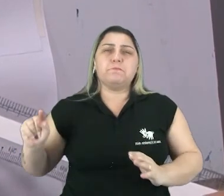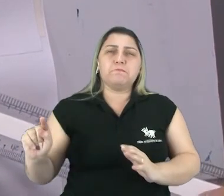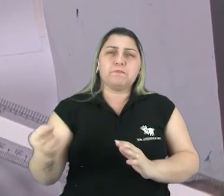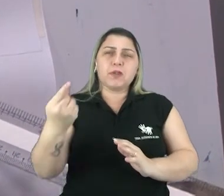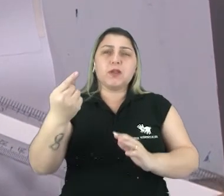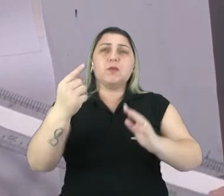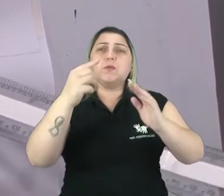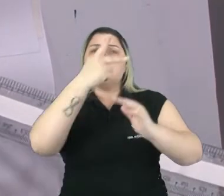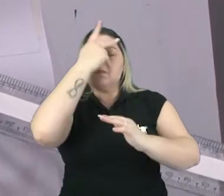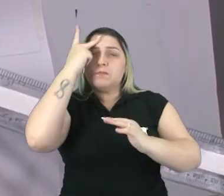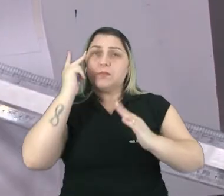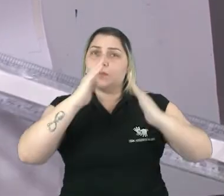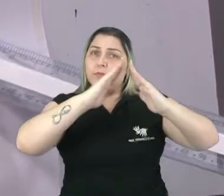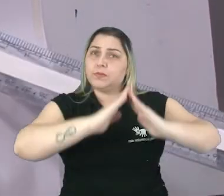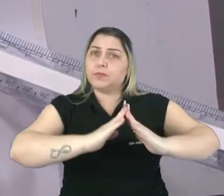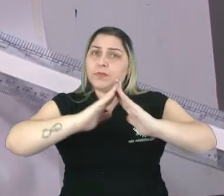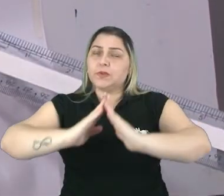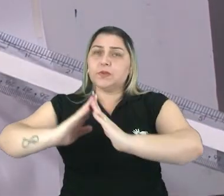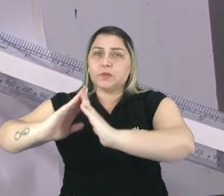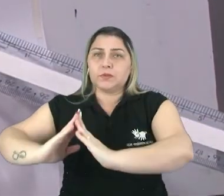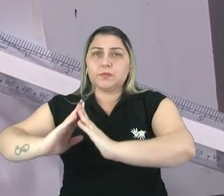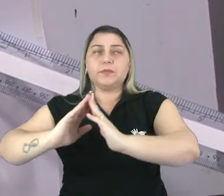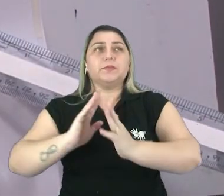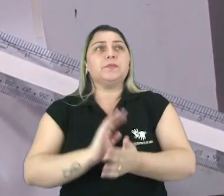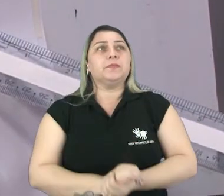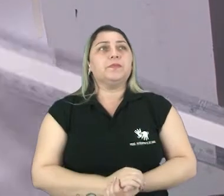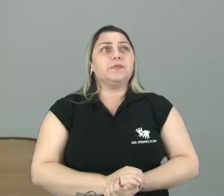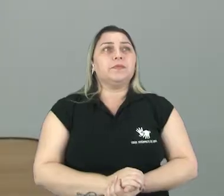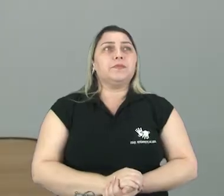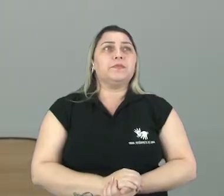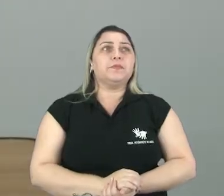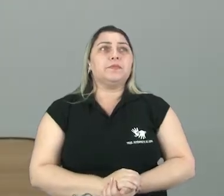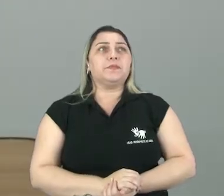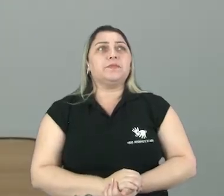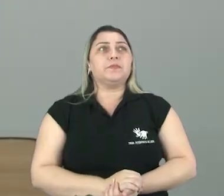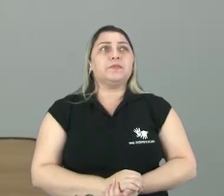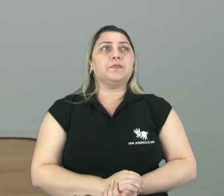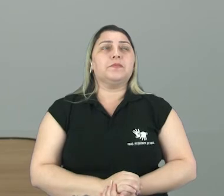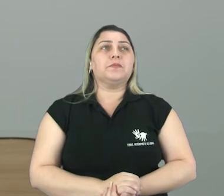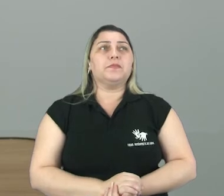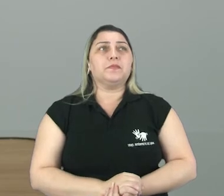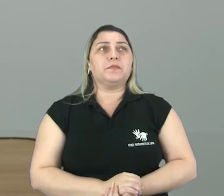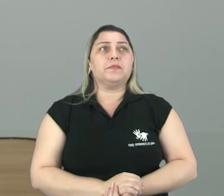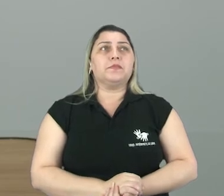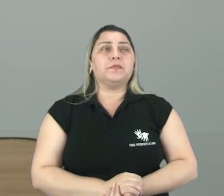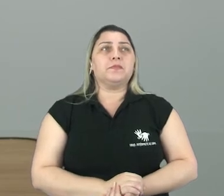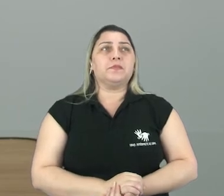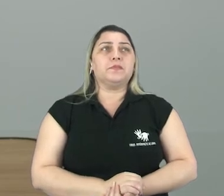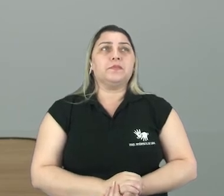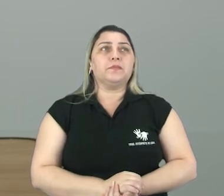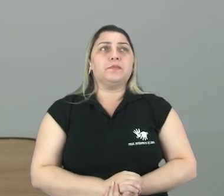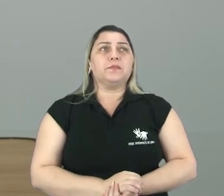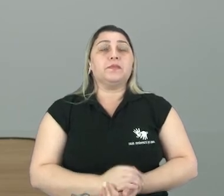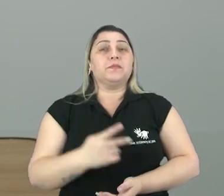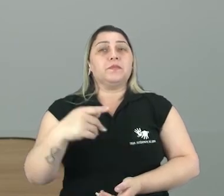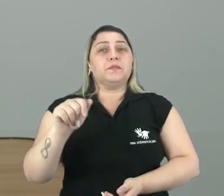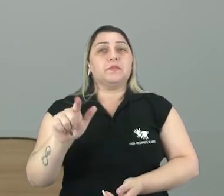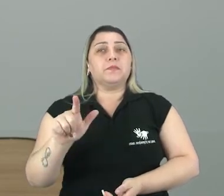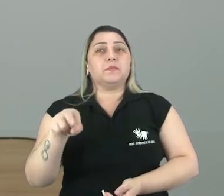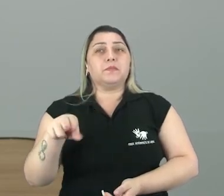até 20 mil habitantes, tá? Então, estava nesse quilombo aqui, denominado Quilombo